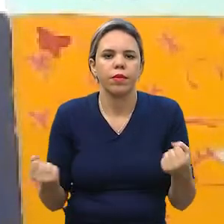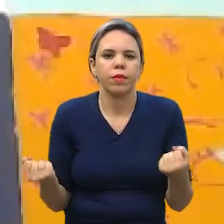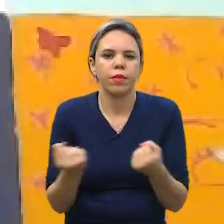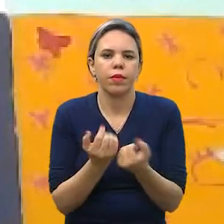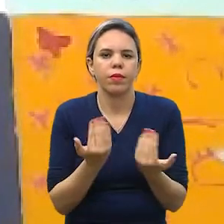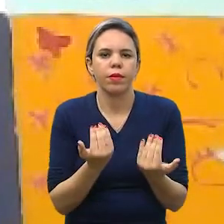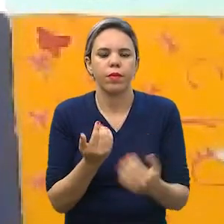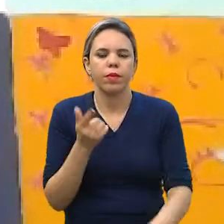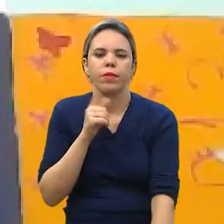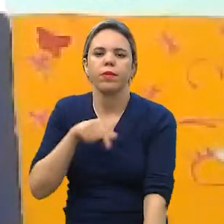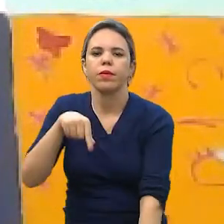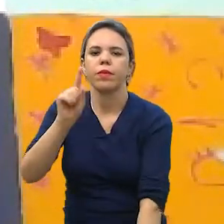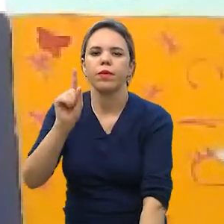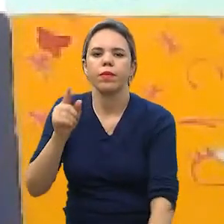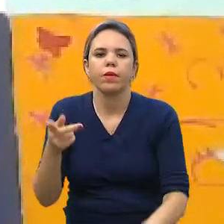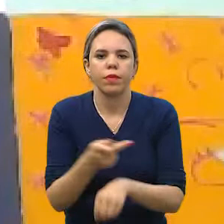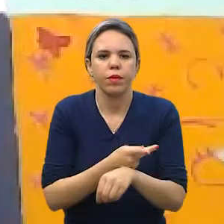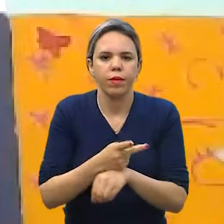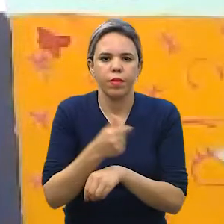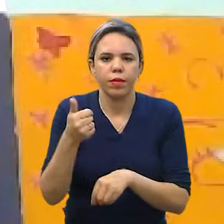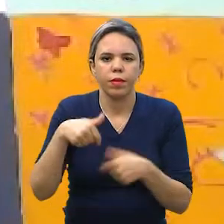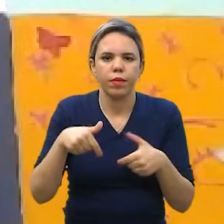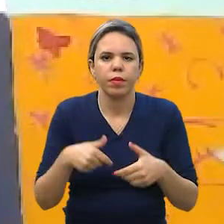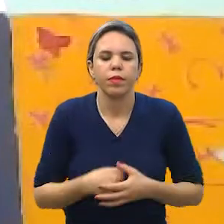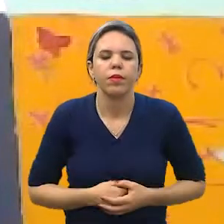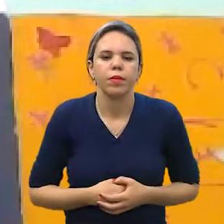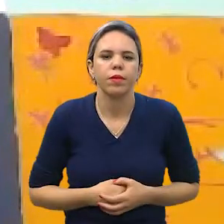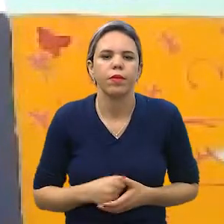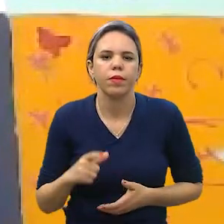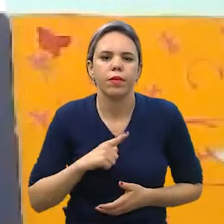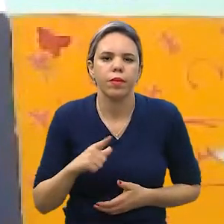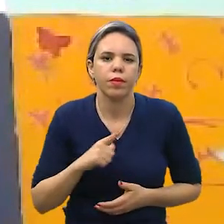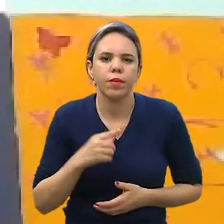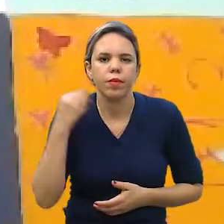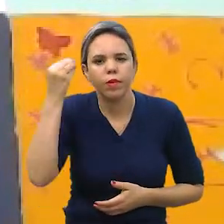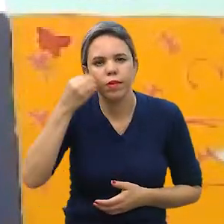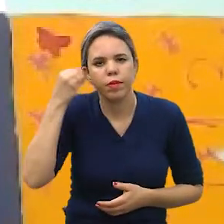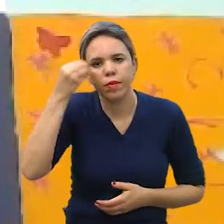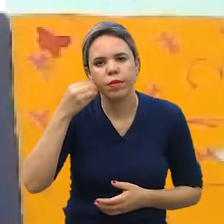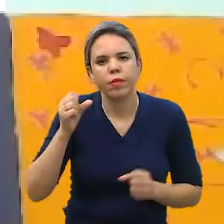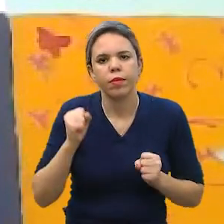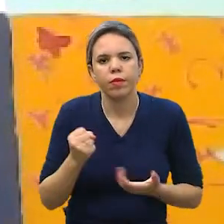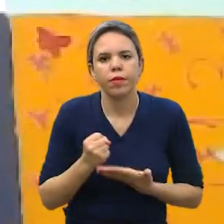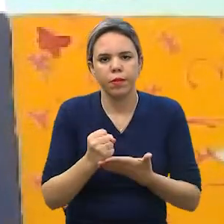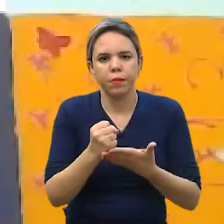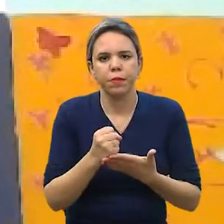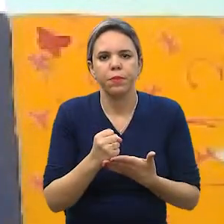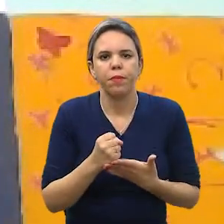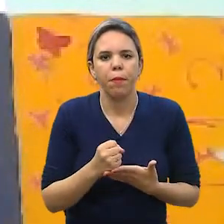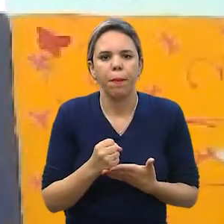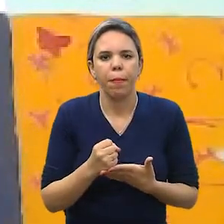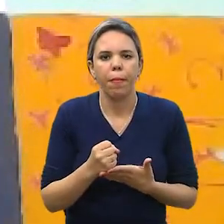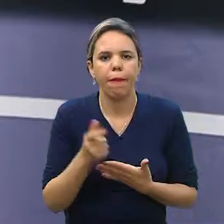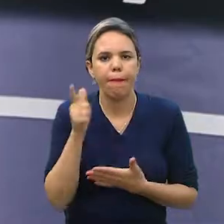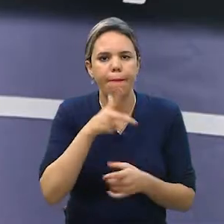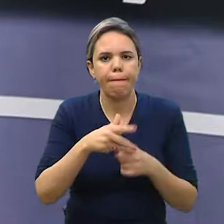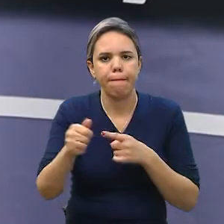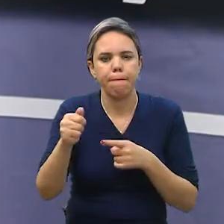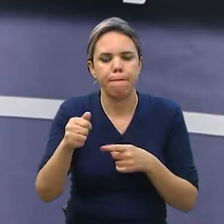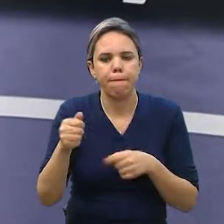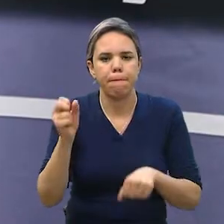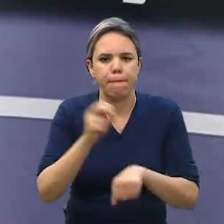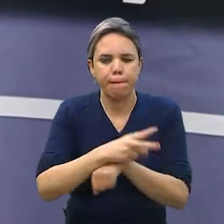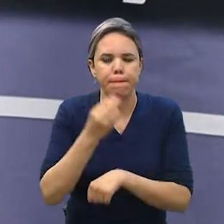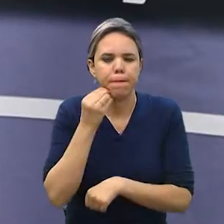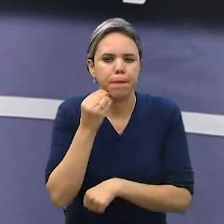esses jovens, quando fossem procurar o seu primeiro emprego, tivessem algum conhecimento que ajudasse, né, na conquista da busca do